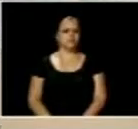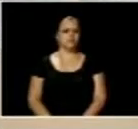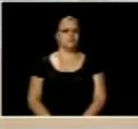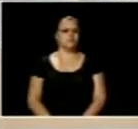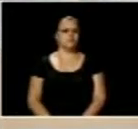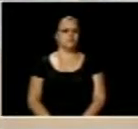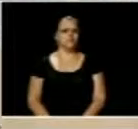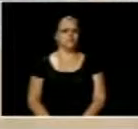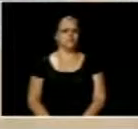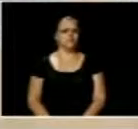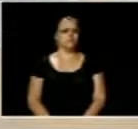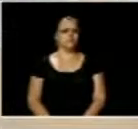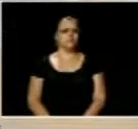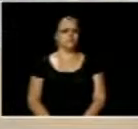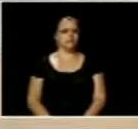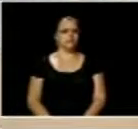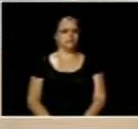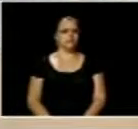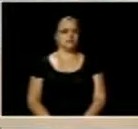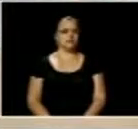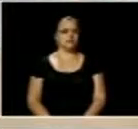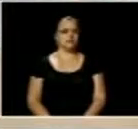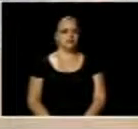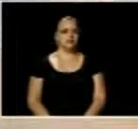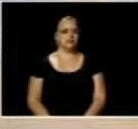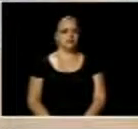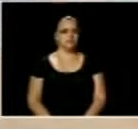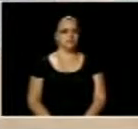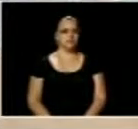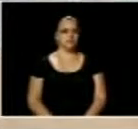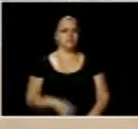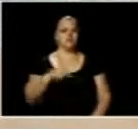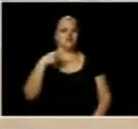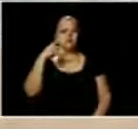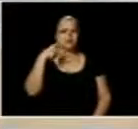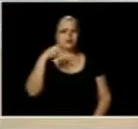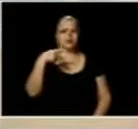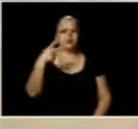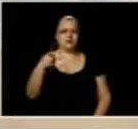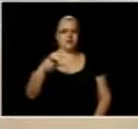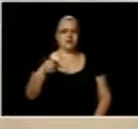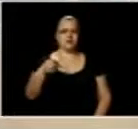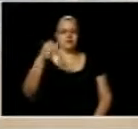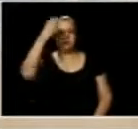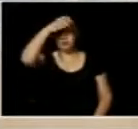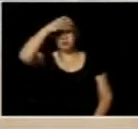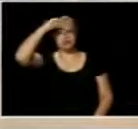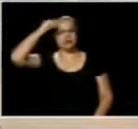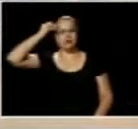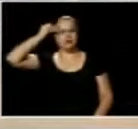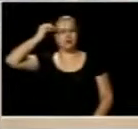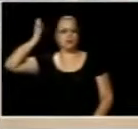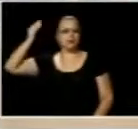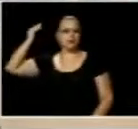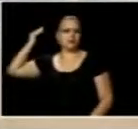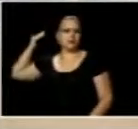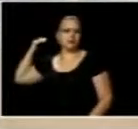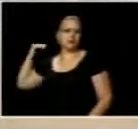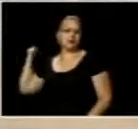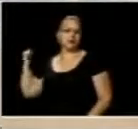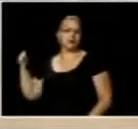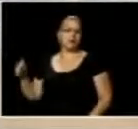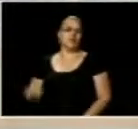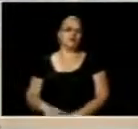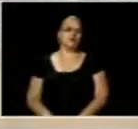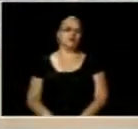Muitas vezes a gente fala do presente, esquece um pouco do passado até em relação a isso. Fazer justiça ao senhor José